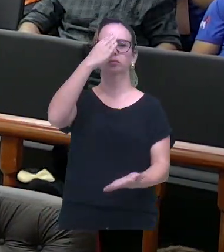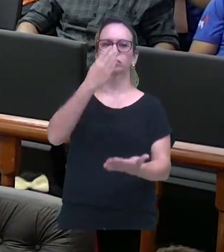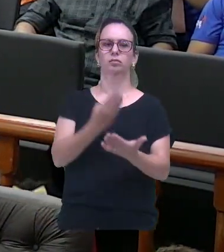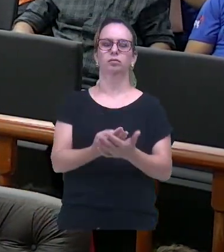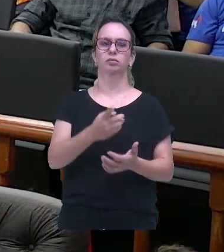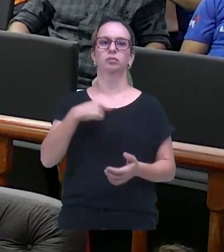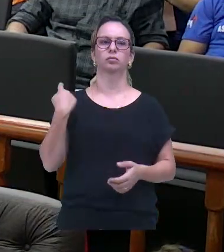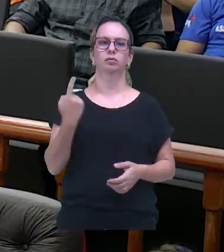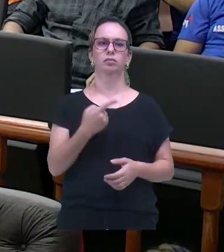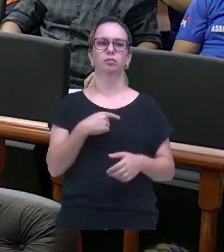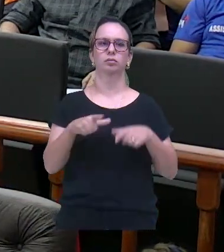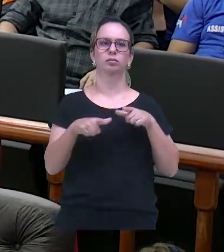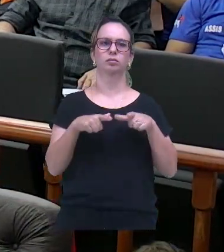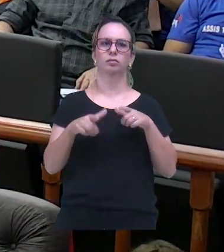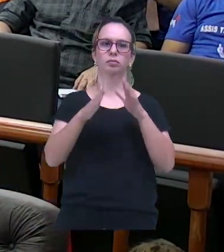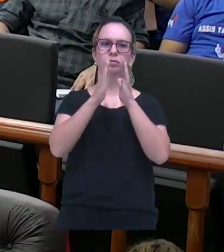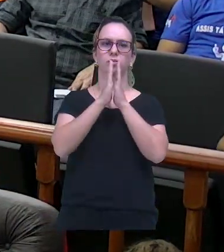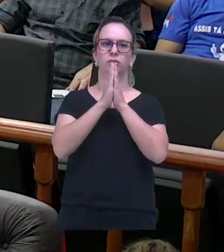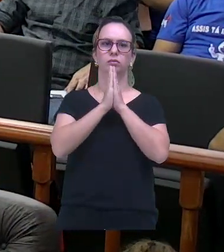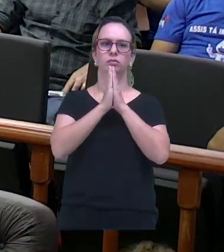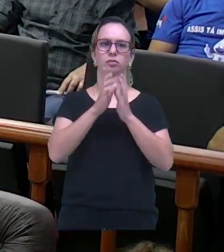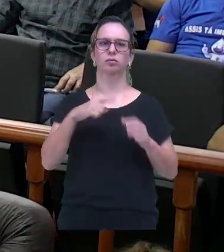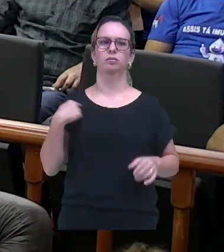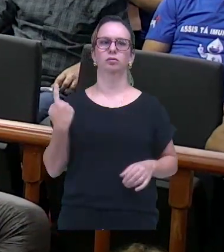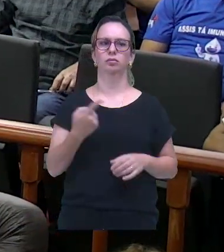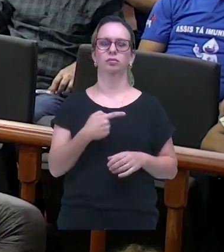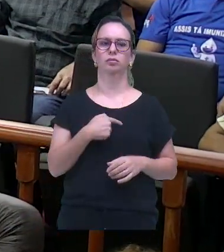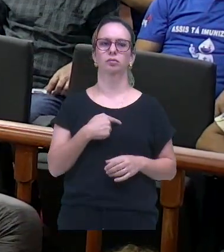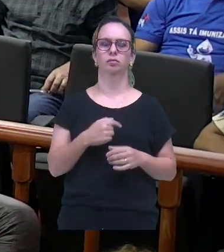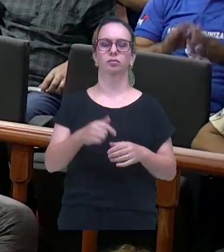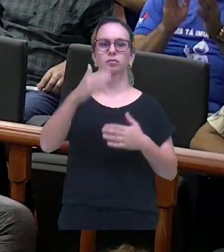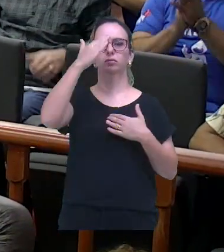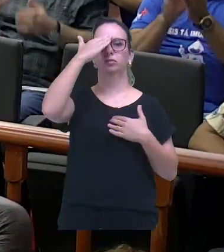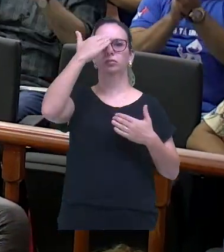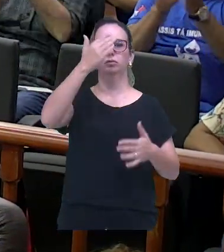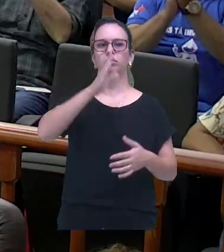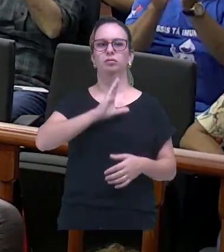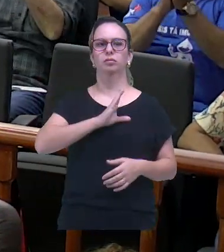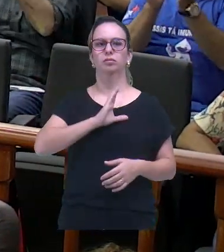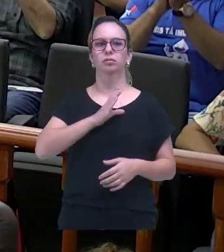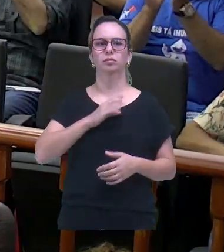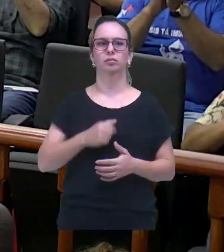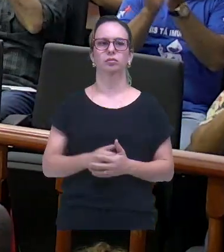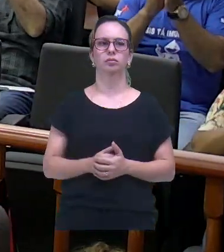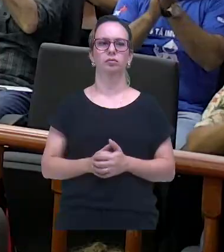e oraram por nós, o nosso muito obrigado de coração.